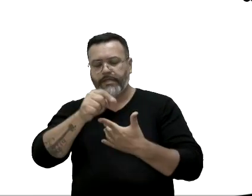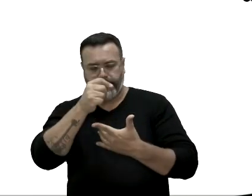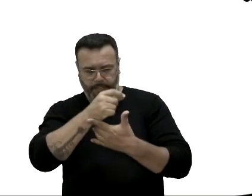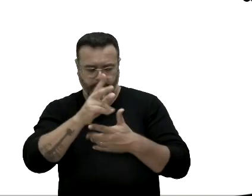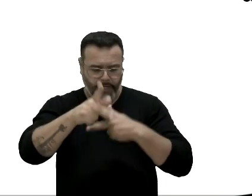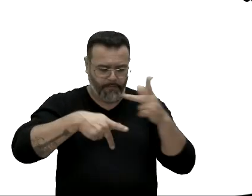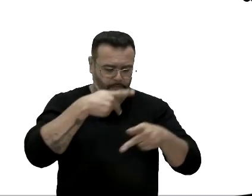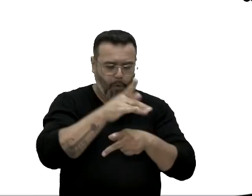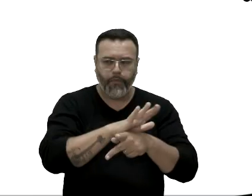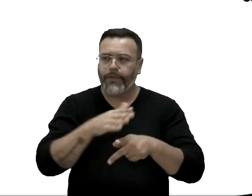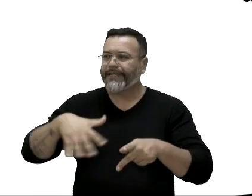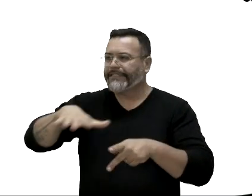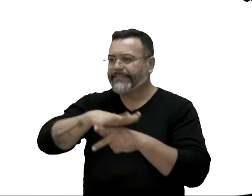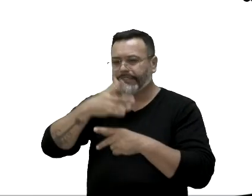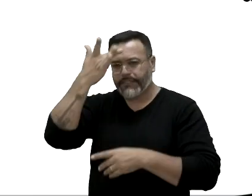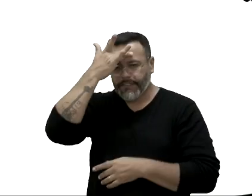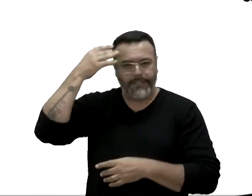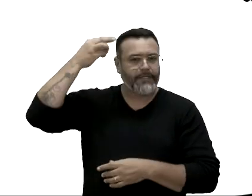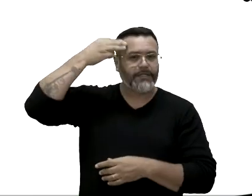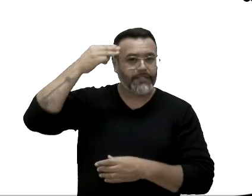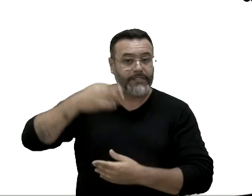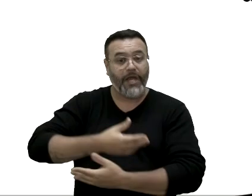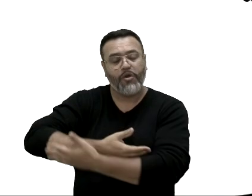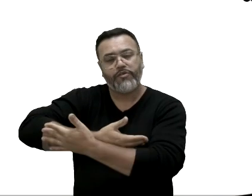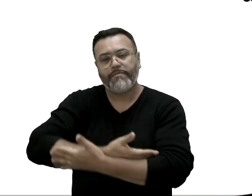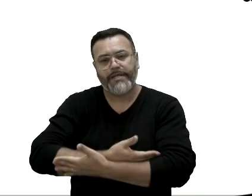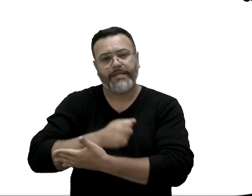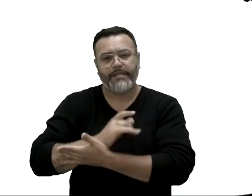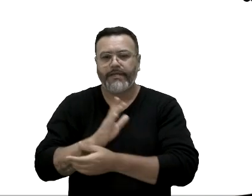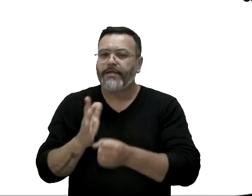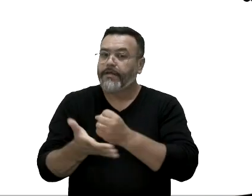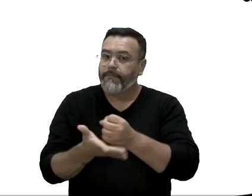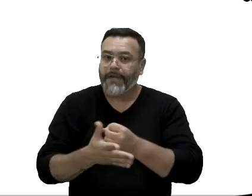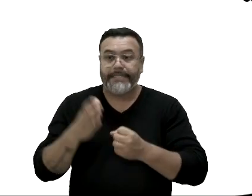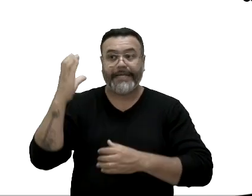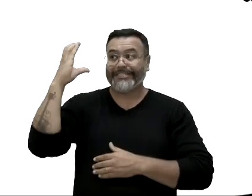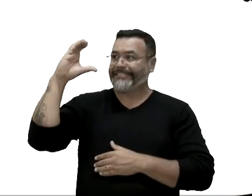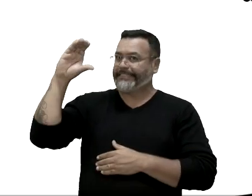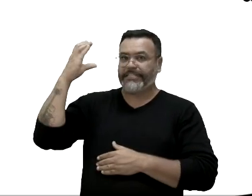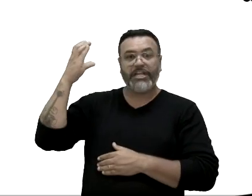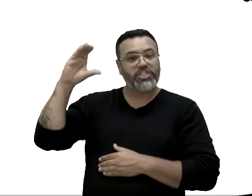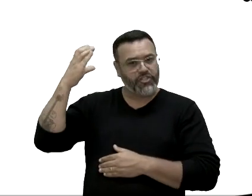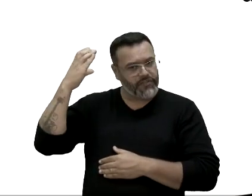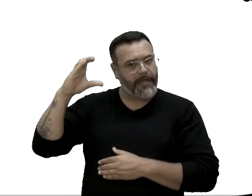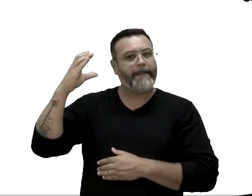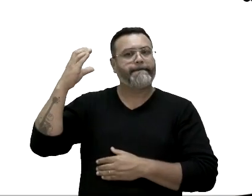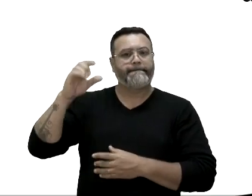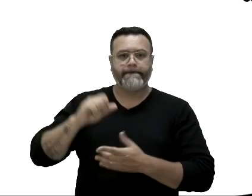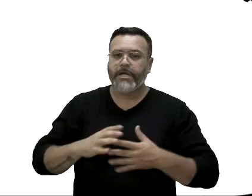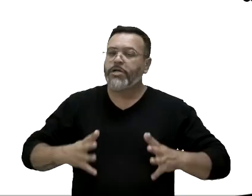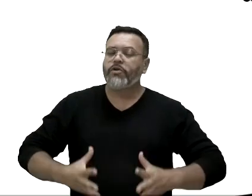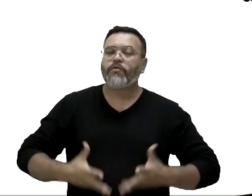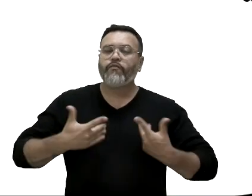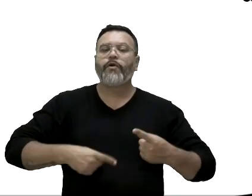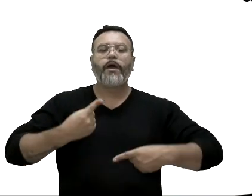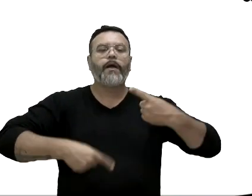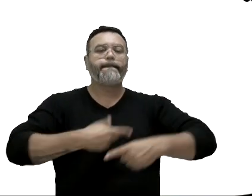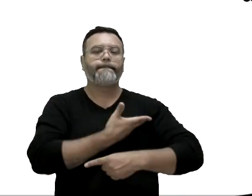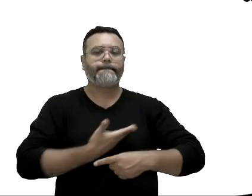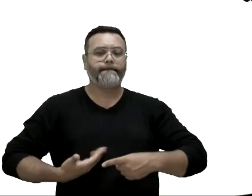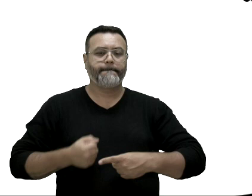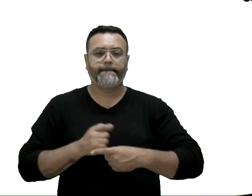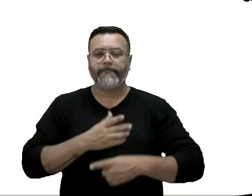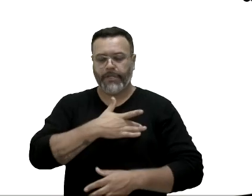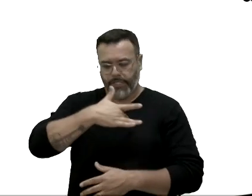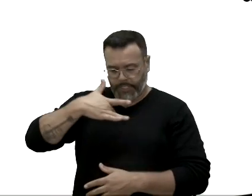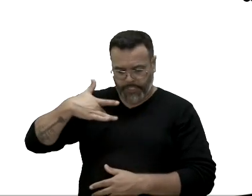ações de conscientização de saúde mental materna, baseada em evidência científica. e fomentar a construção de políticas públicas de